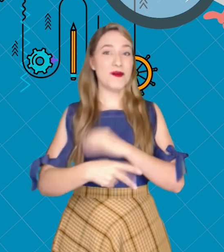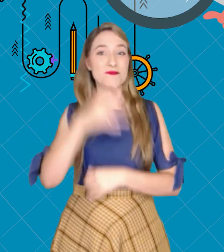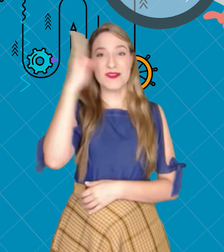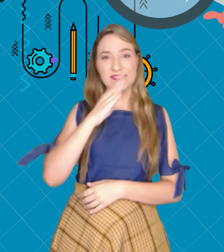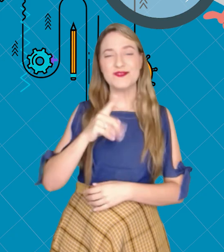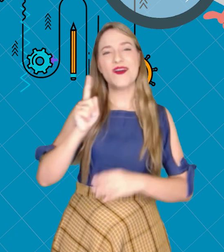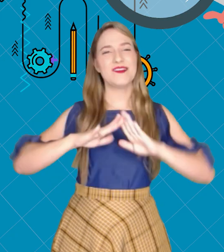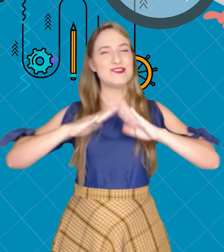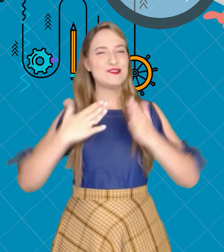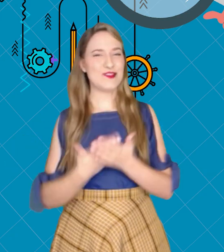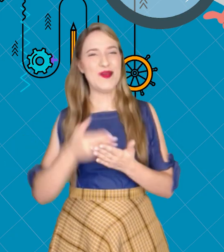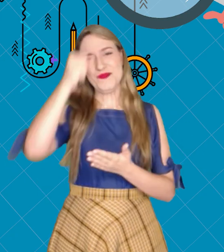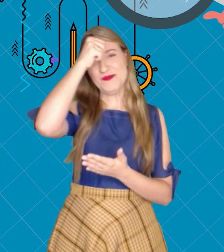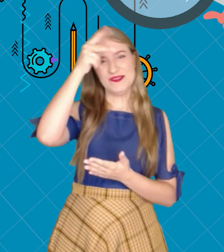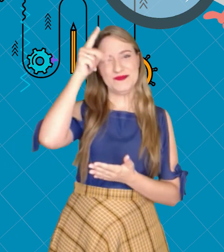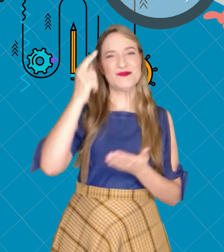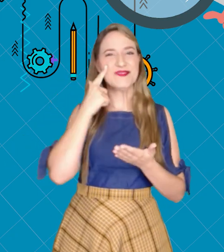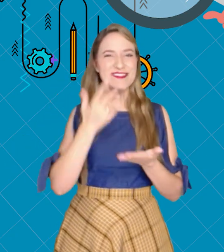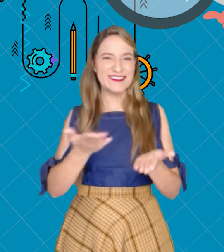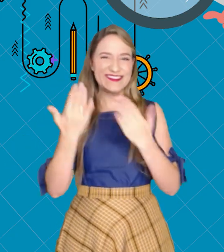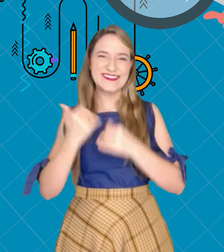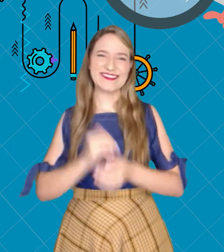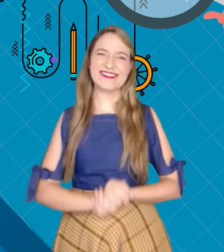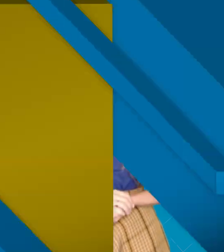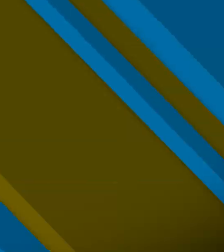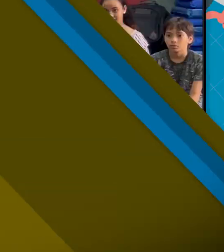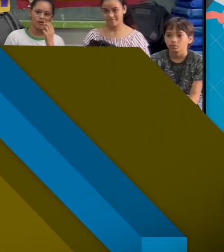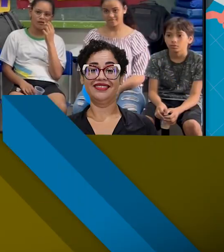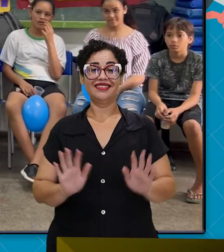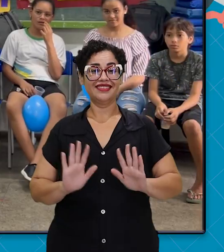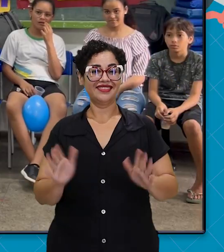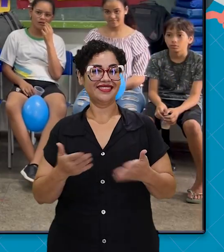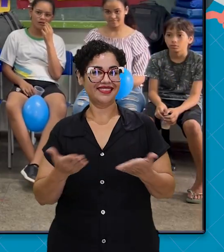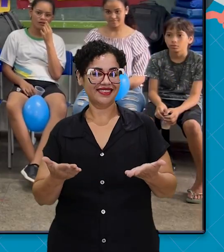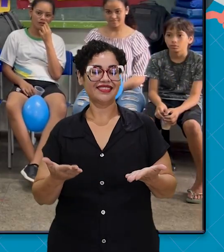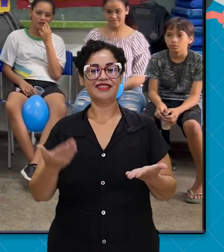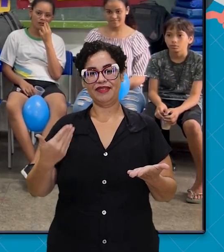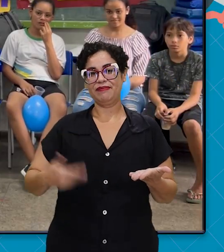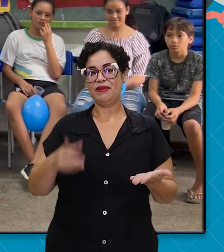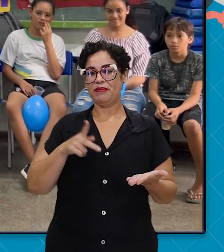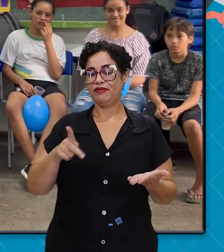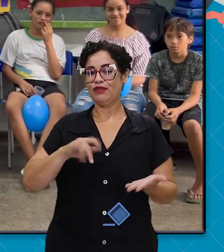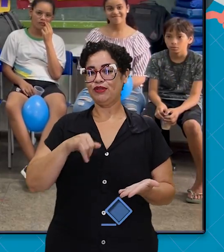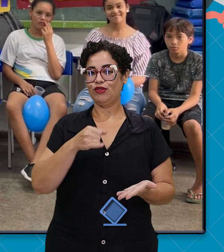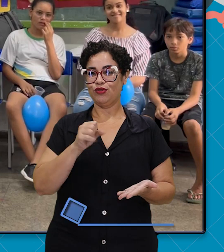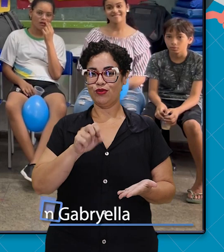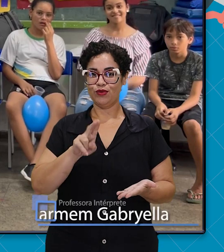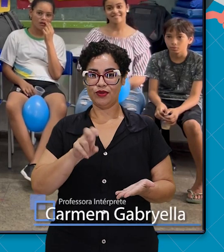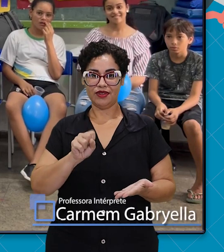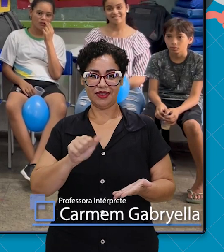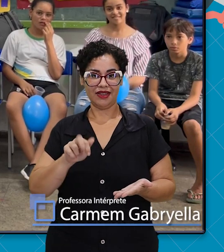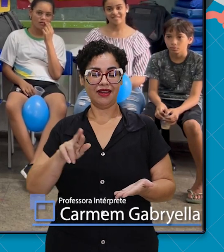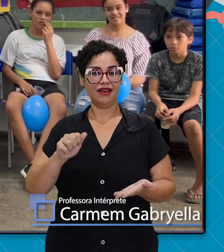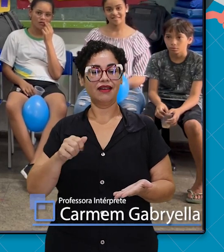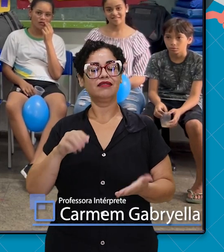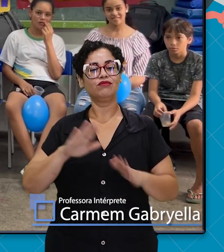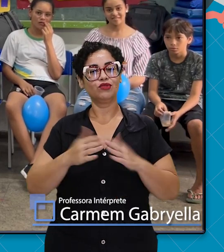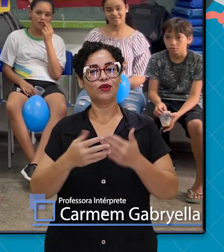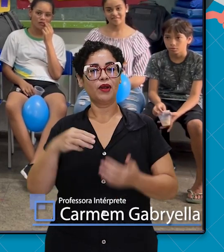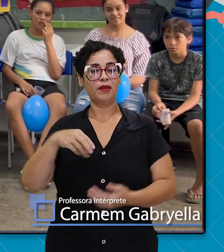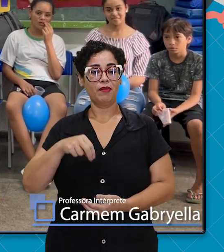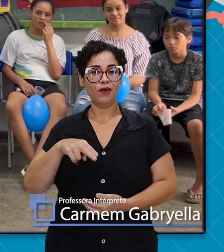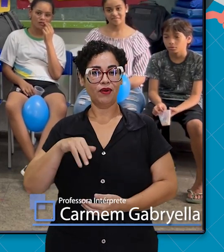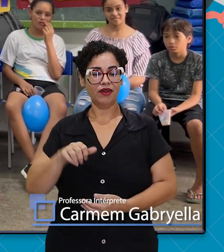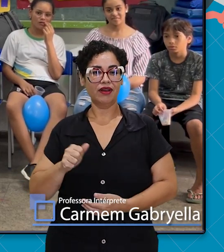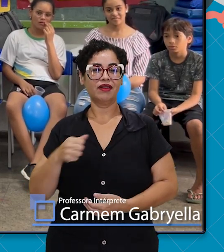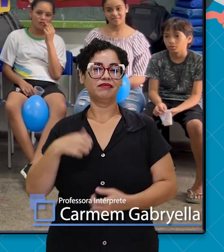Escola Municipal de Tempo Integral Mônica de Castro Carneiro. Olá, eu sou a professora Jussara, aqui da Escola Municipal Mônica de Castro